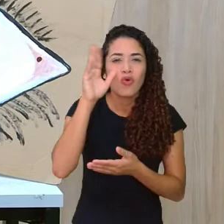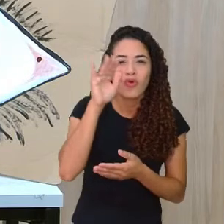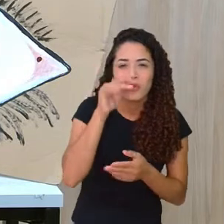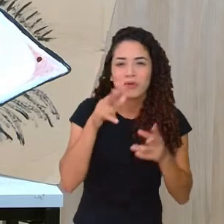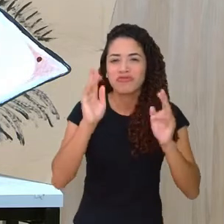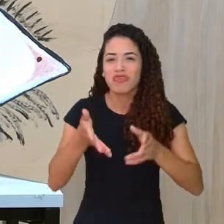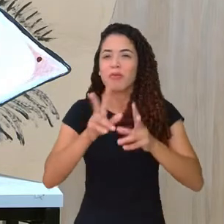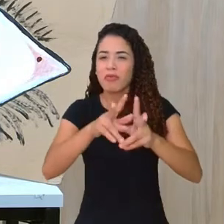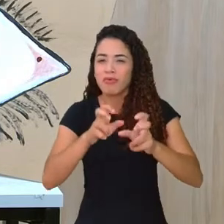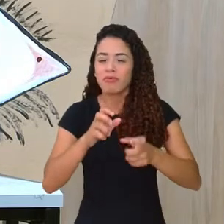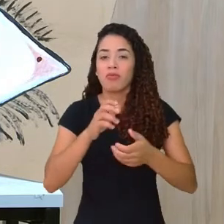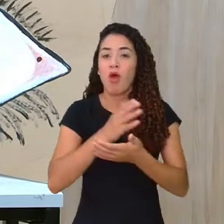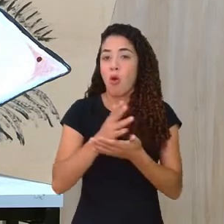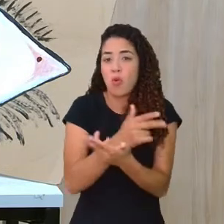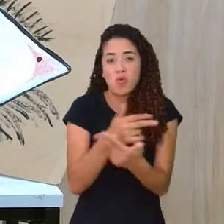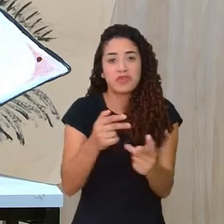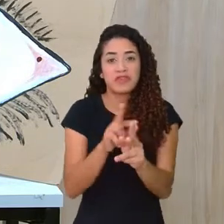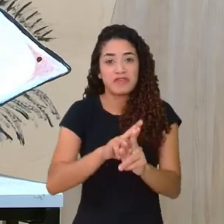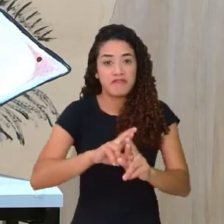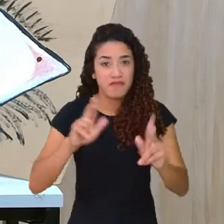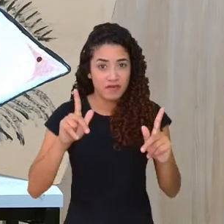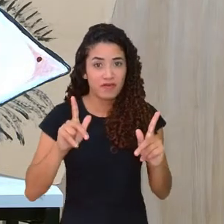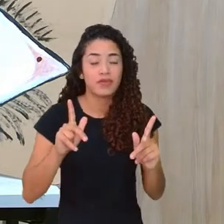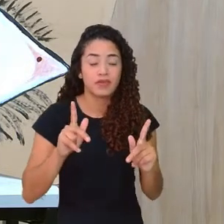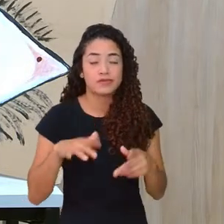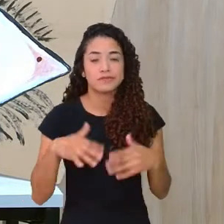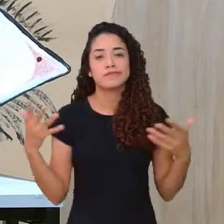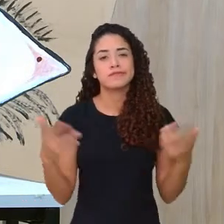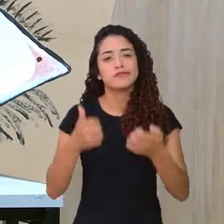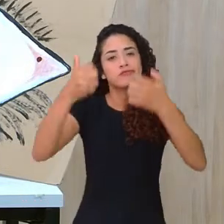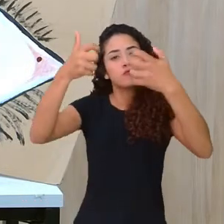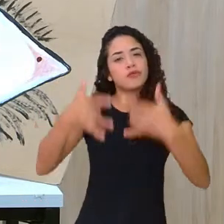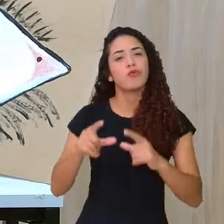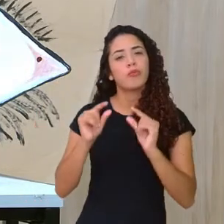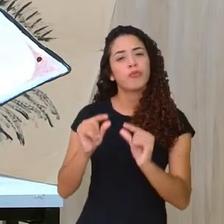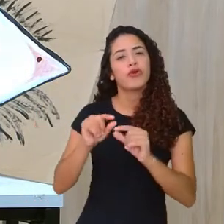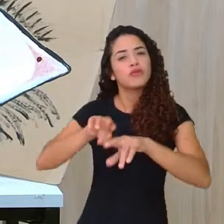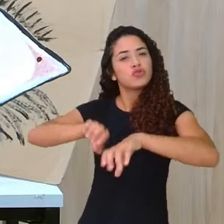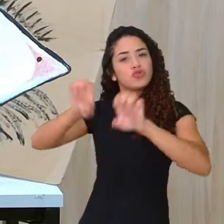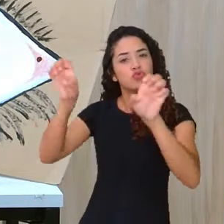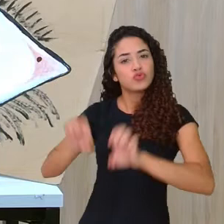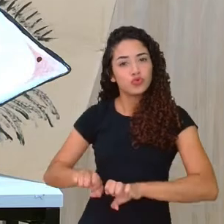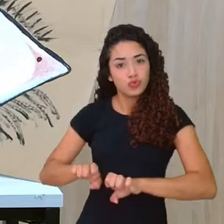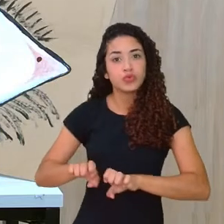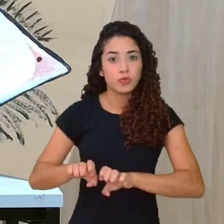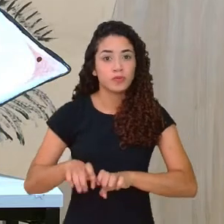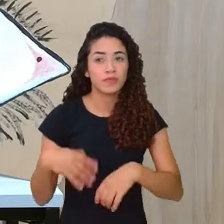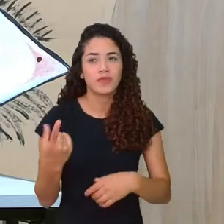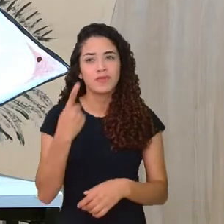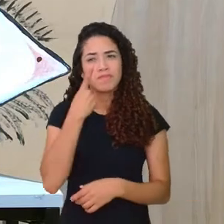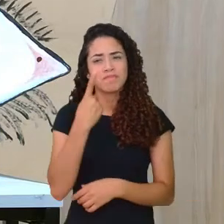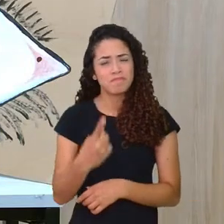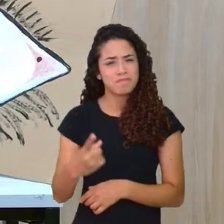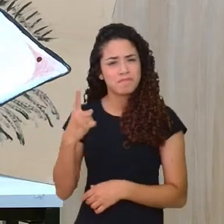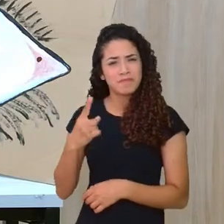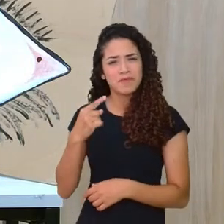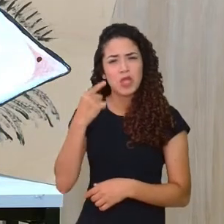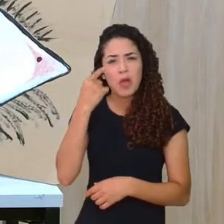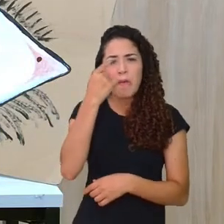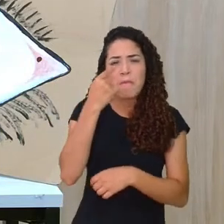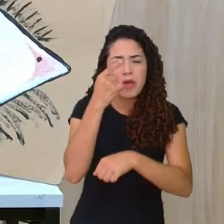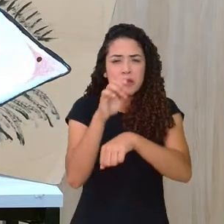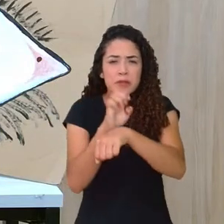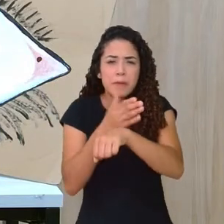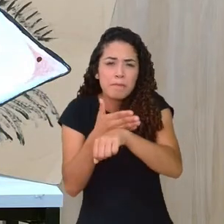diferente. Então, vamos lá falar um pouco a respeito dessa estrutura, né? Então, a gente vê que essa parte branca do nosso